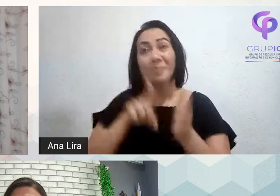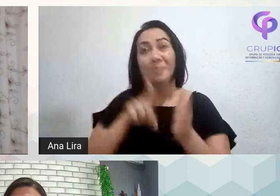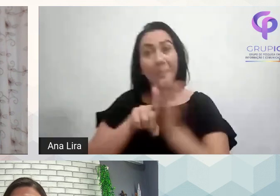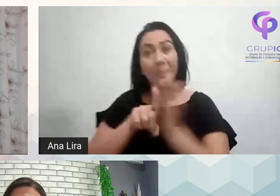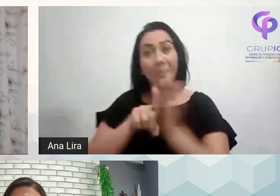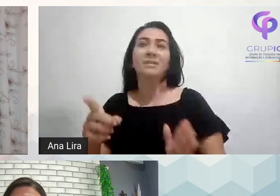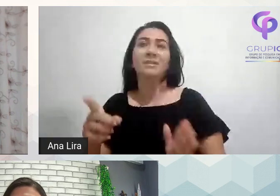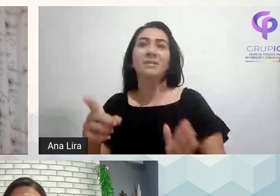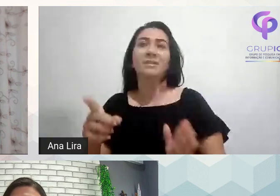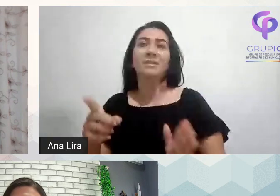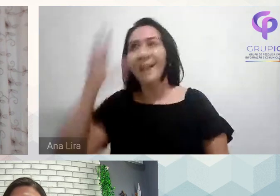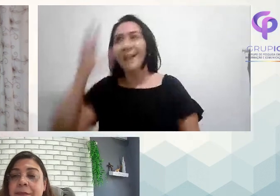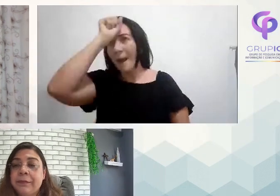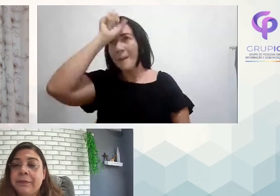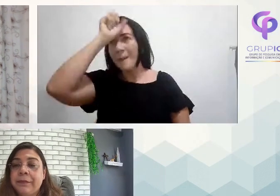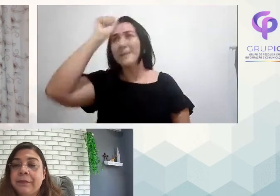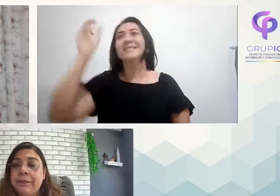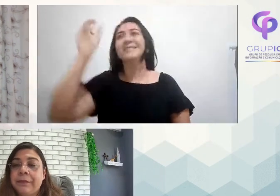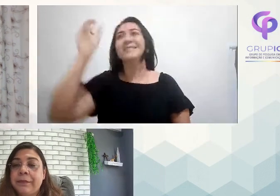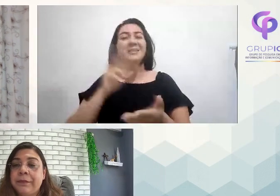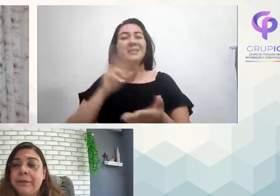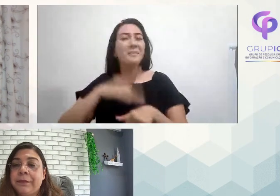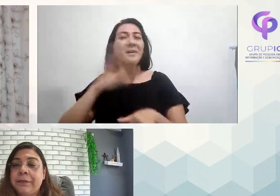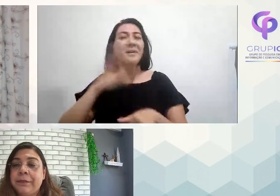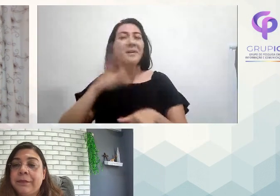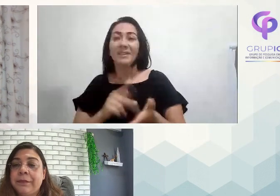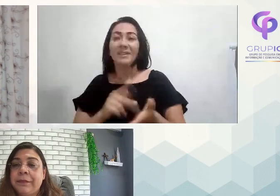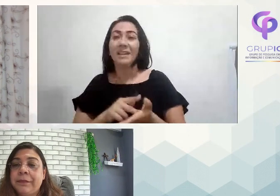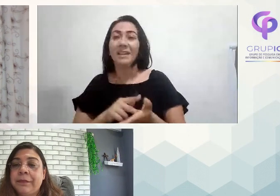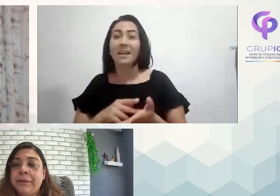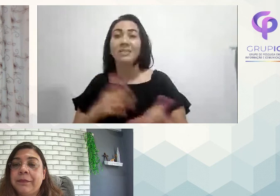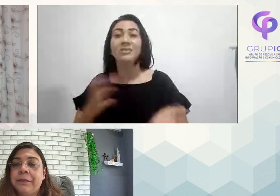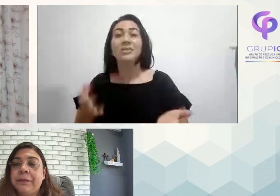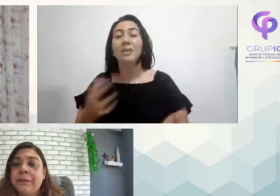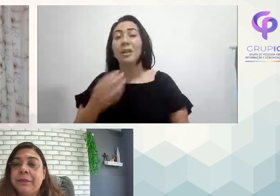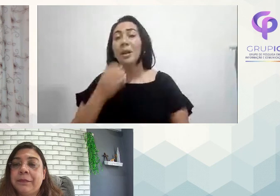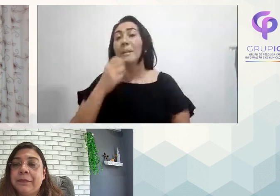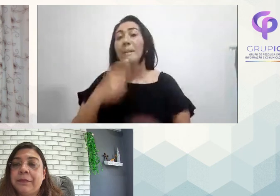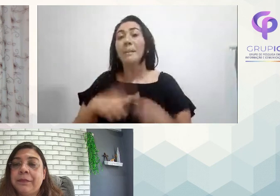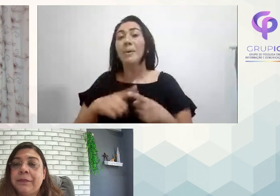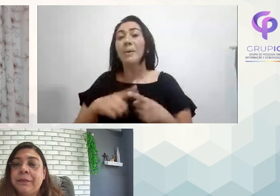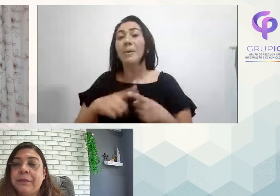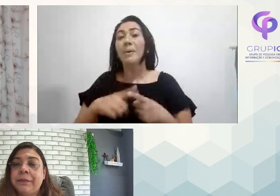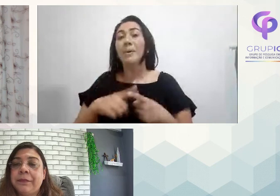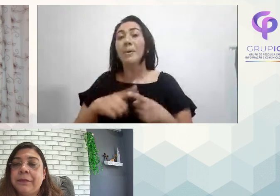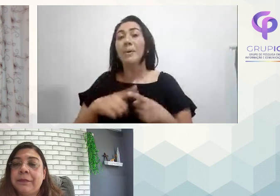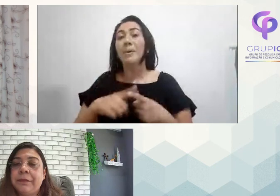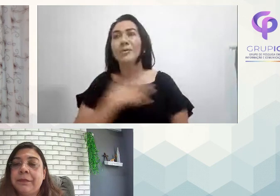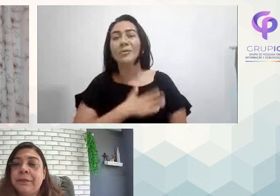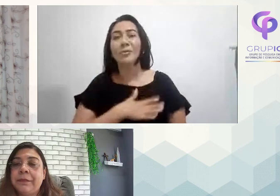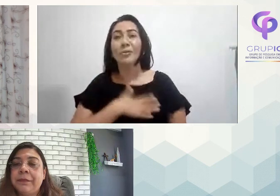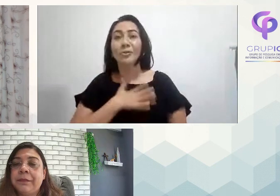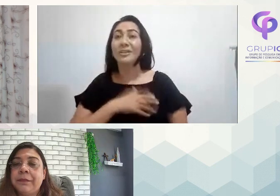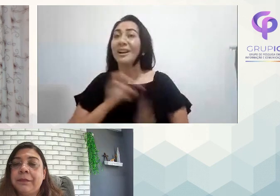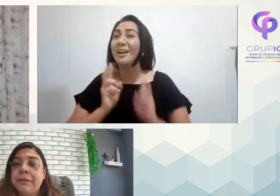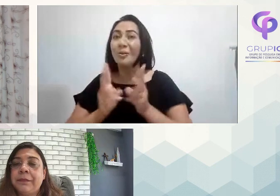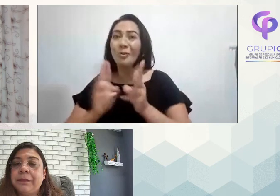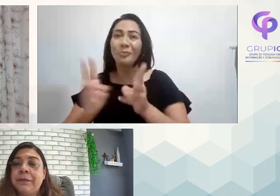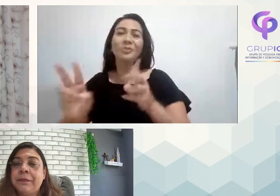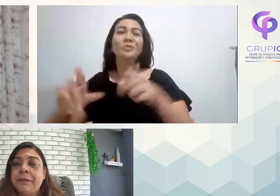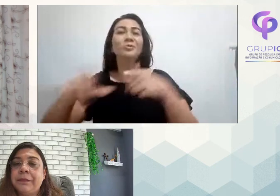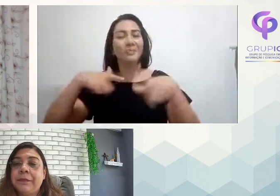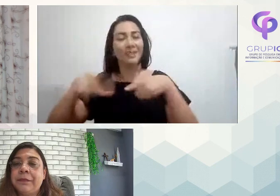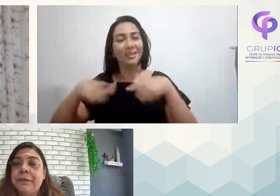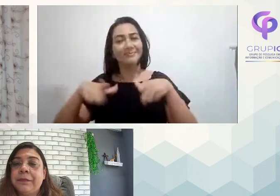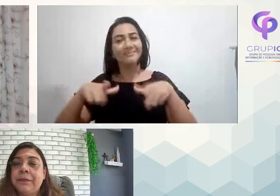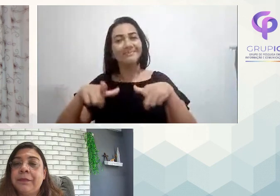me faz continuar, vamos dizer assim, nesse ramo, né? É muito importante mesmo essa troca, né? Até porque eu